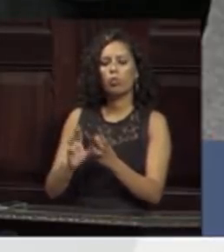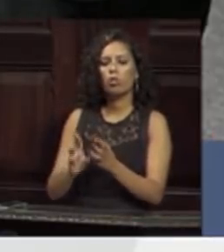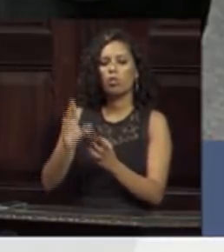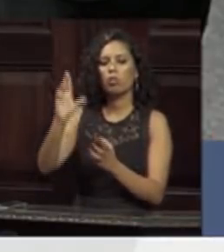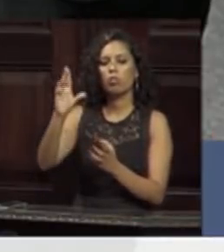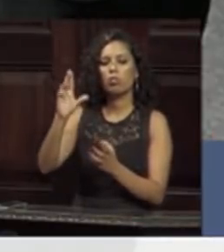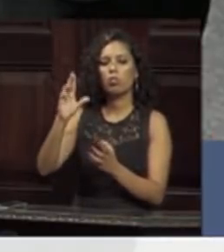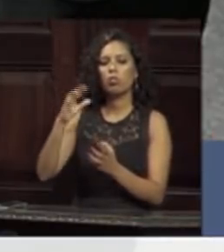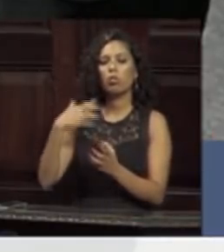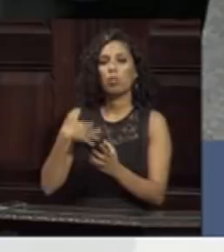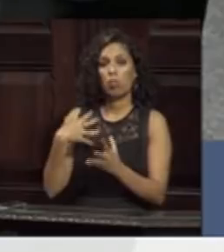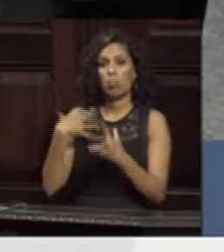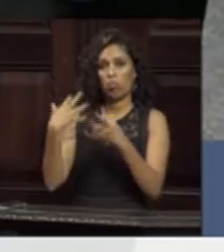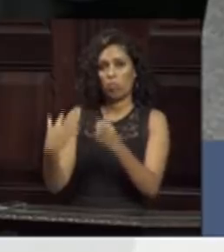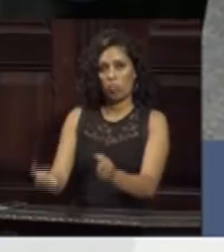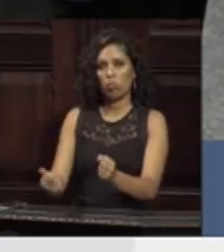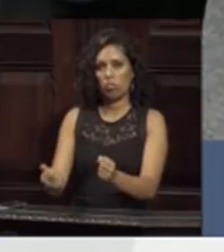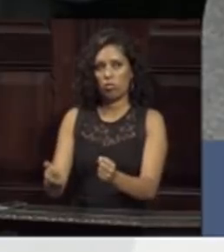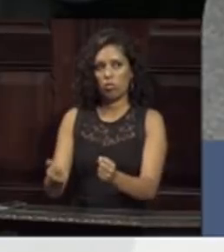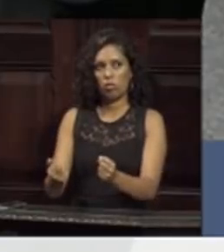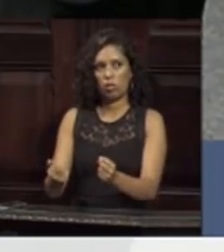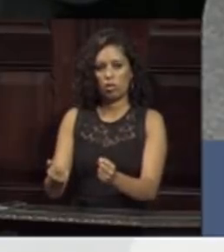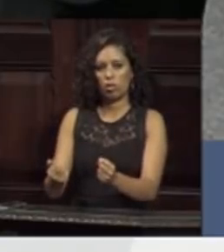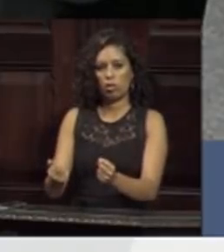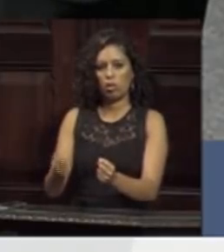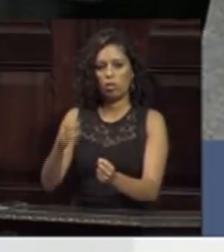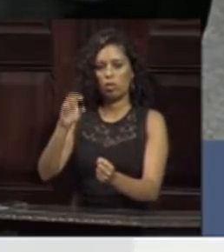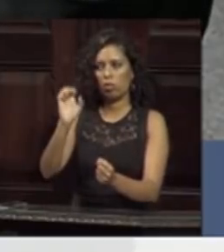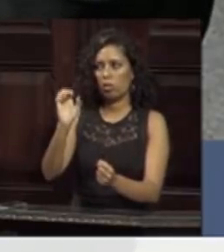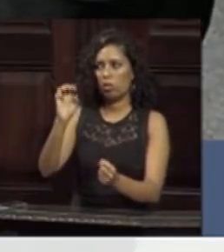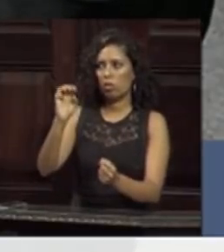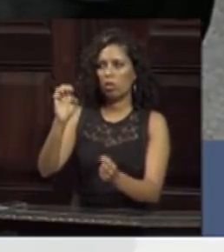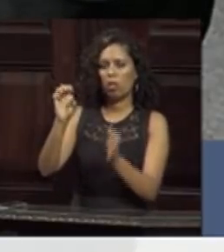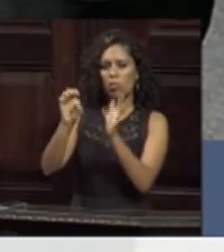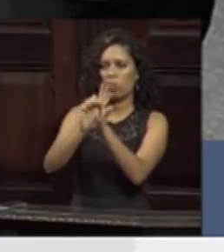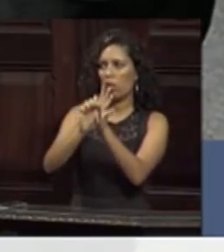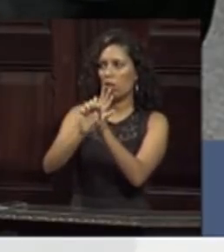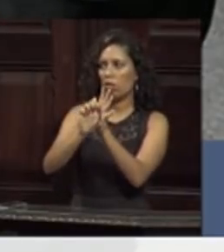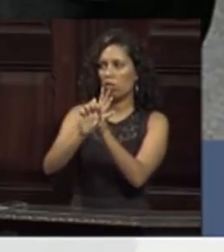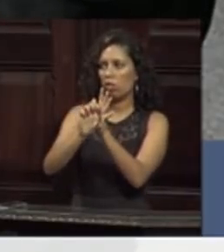eu acato as emendas